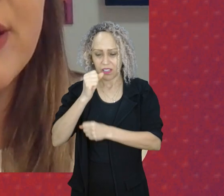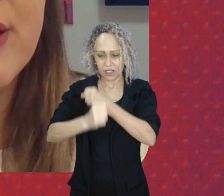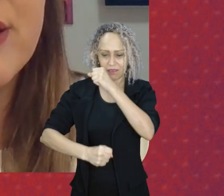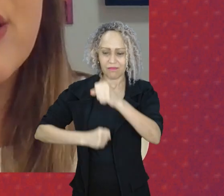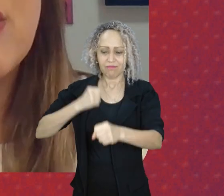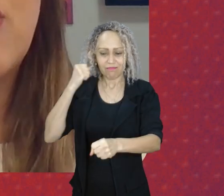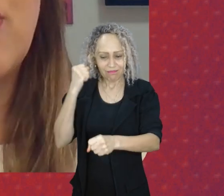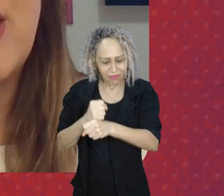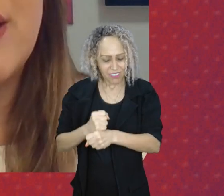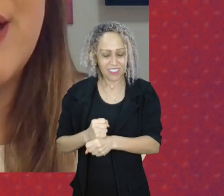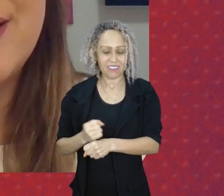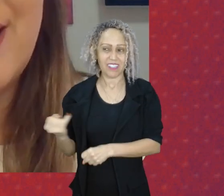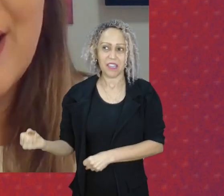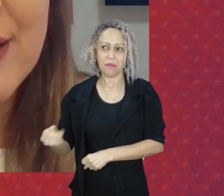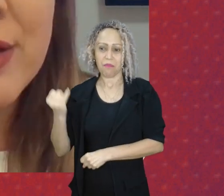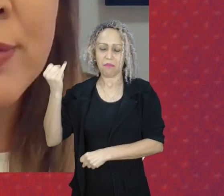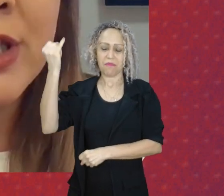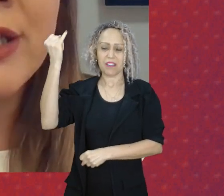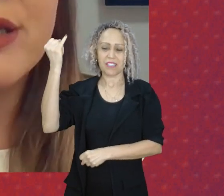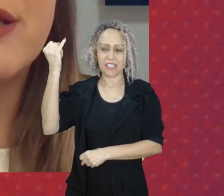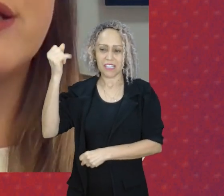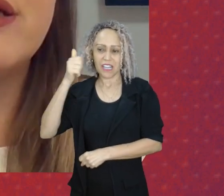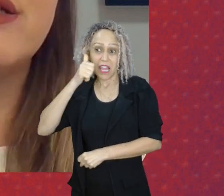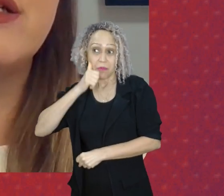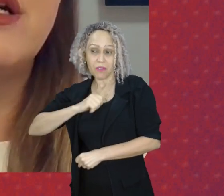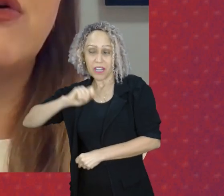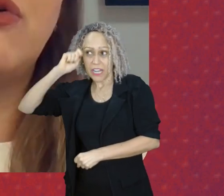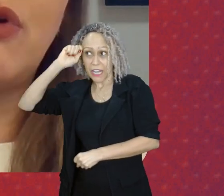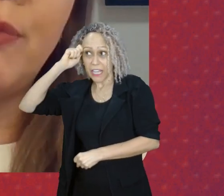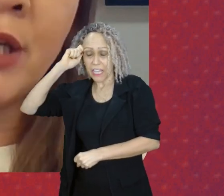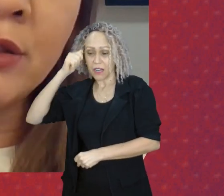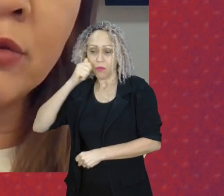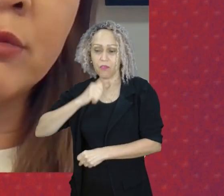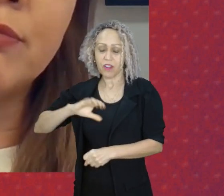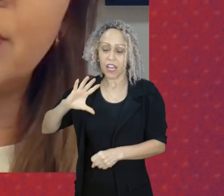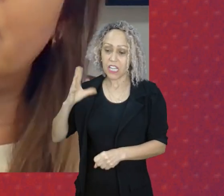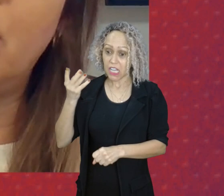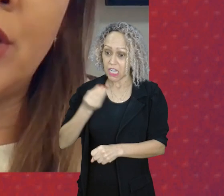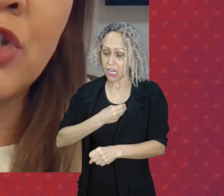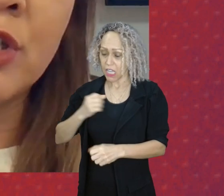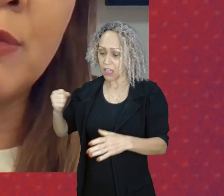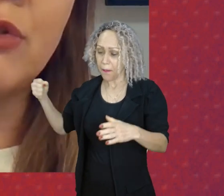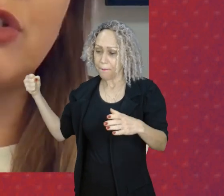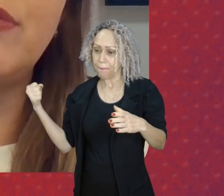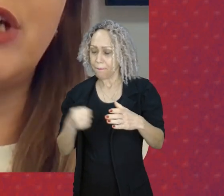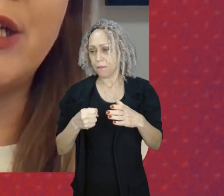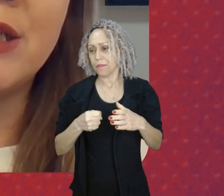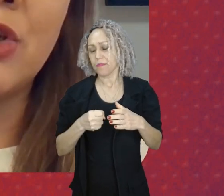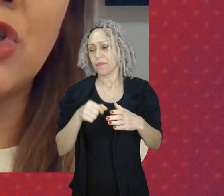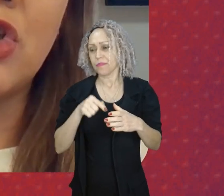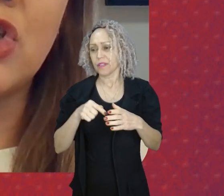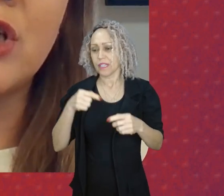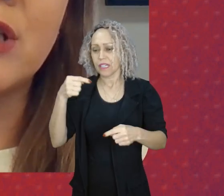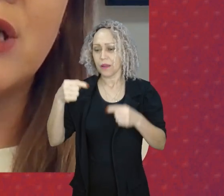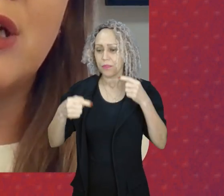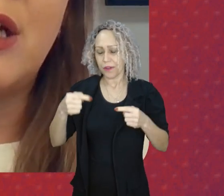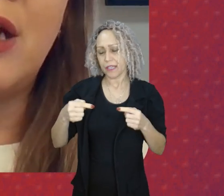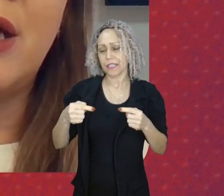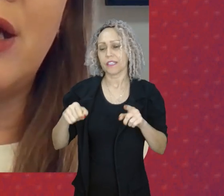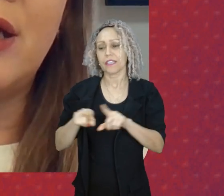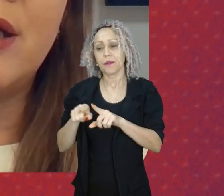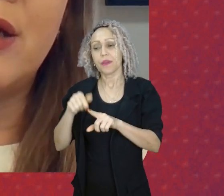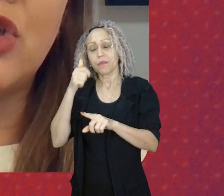de mulheres negras, com a entrada das mulheres trans, com o aumento, embora tímido, de mulheres